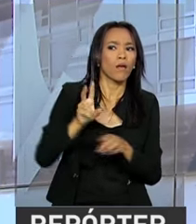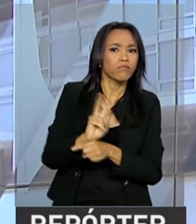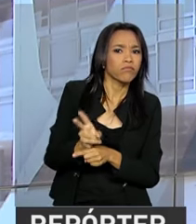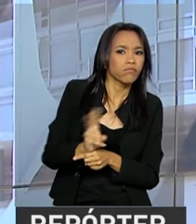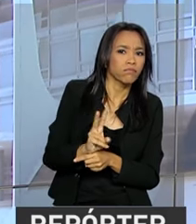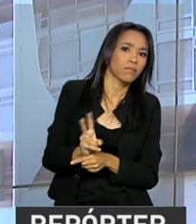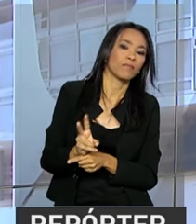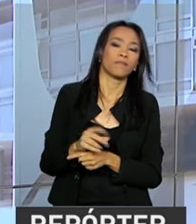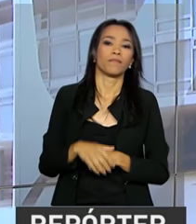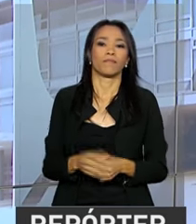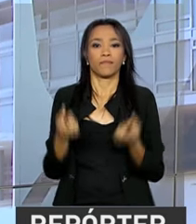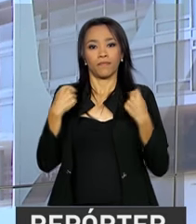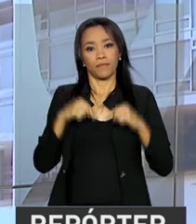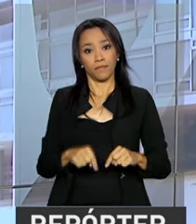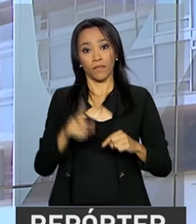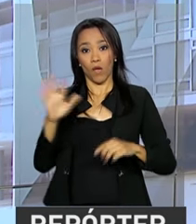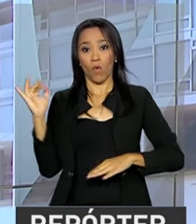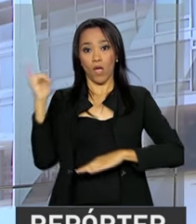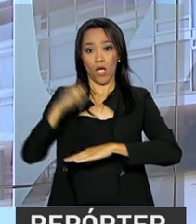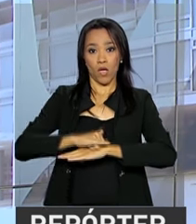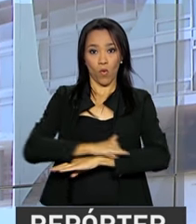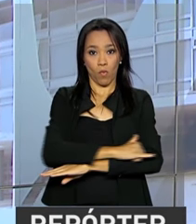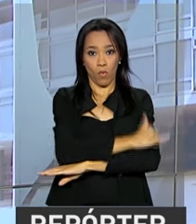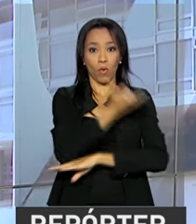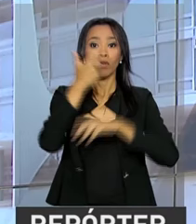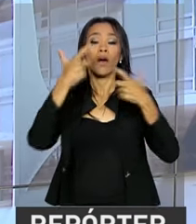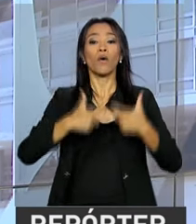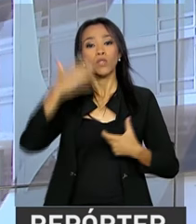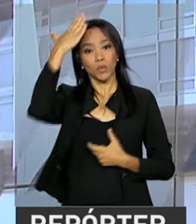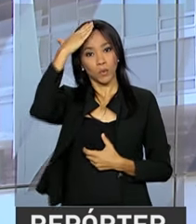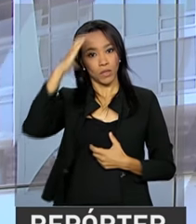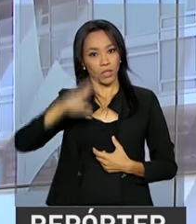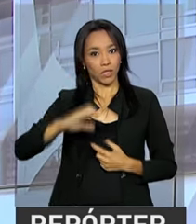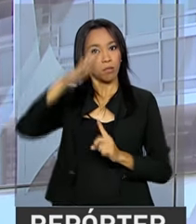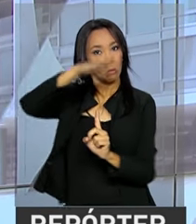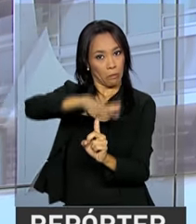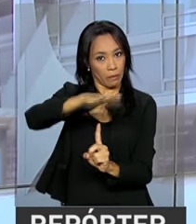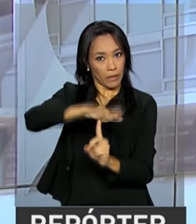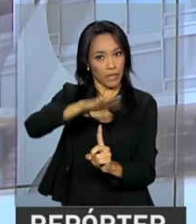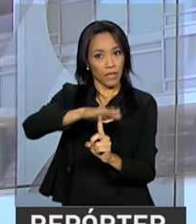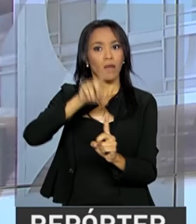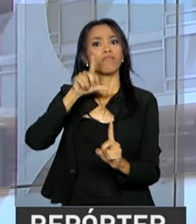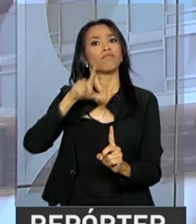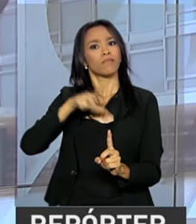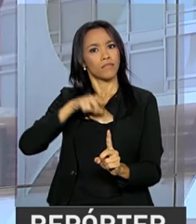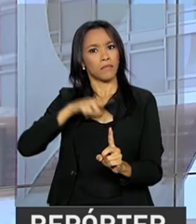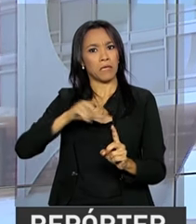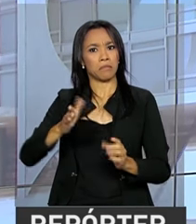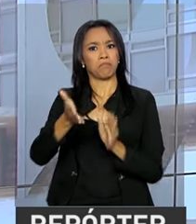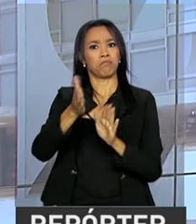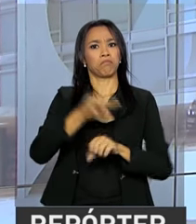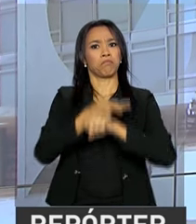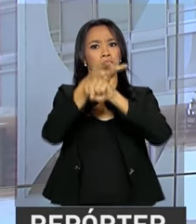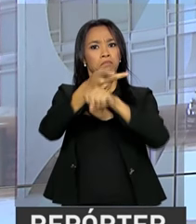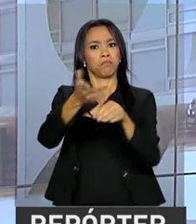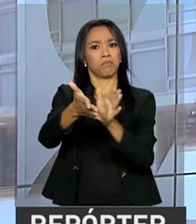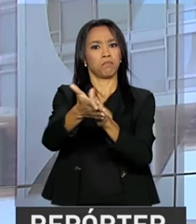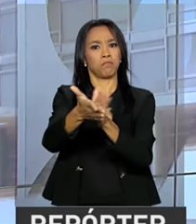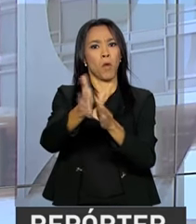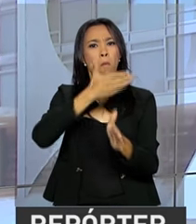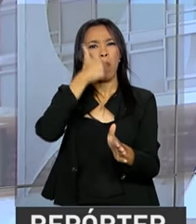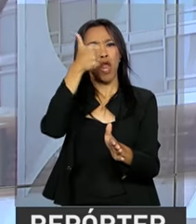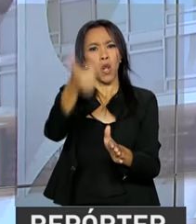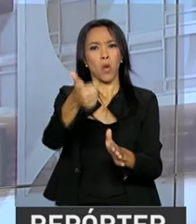o era o porto internacional afonso pena em curitiba no paraná recebeu o título de melhor do país o